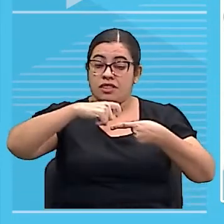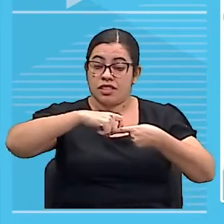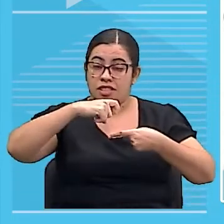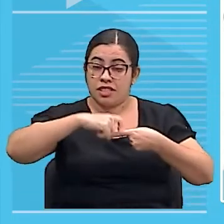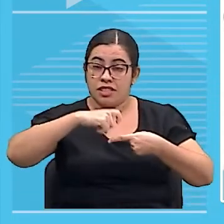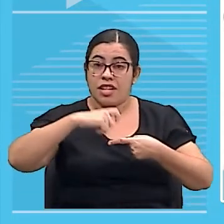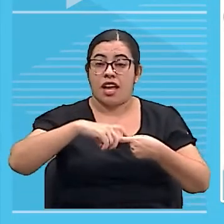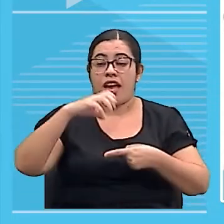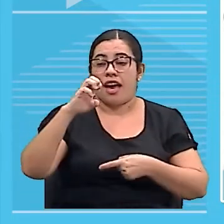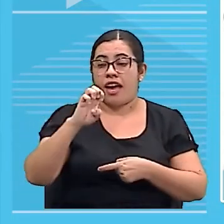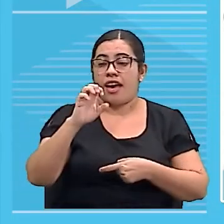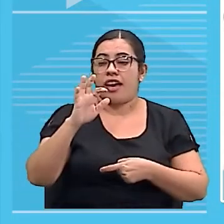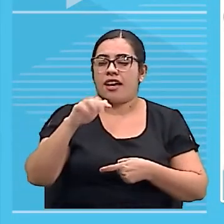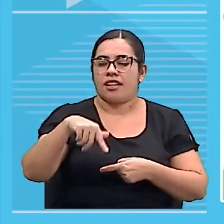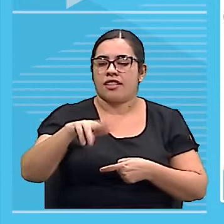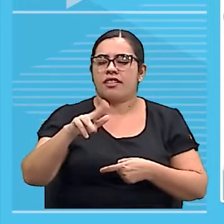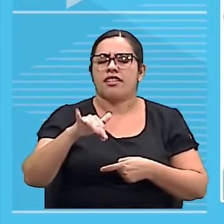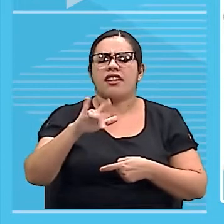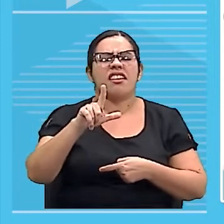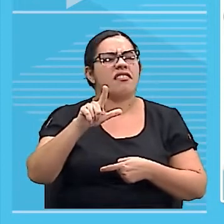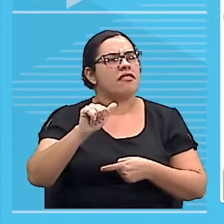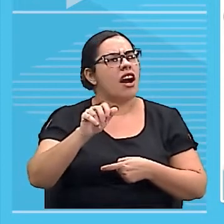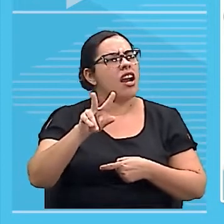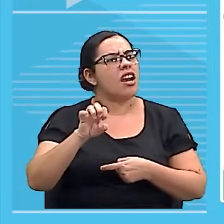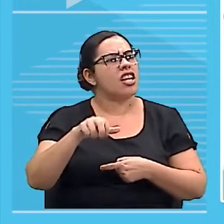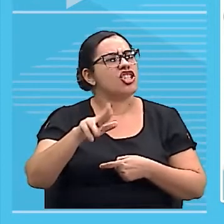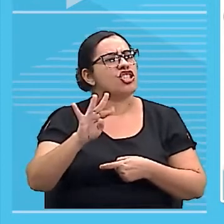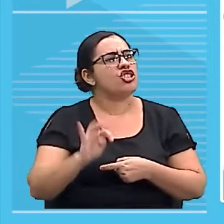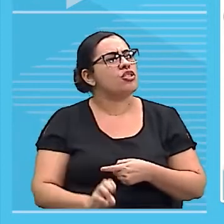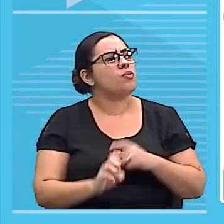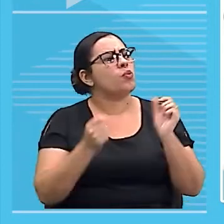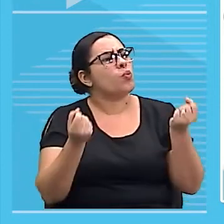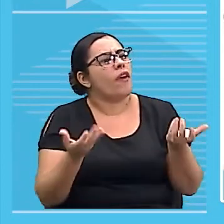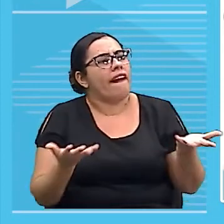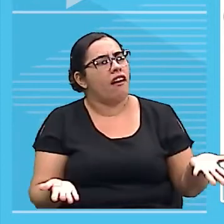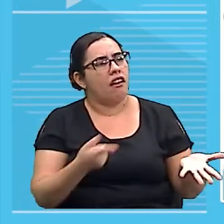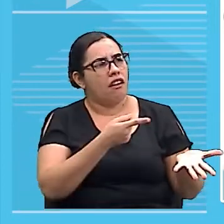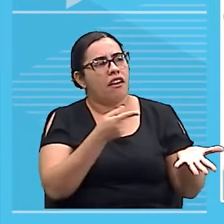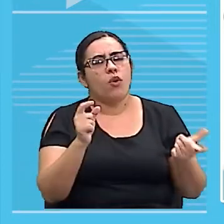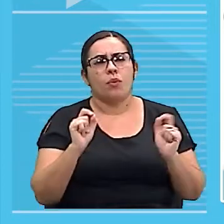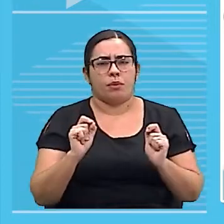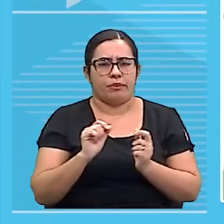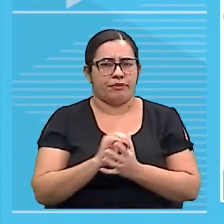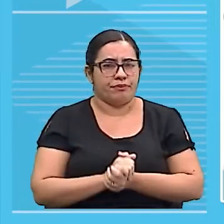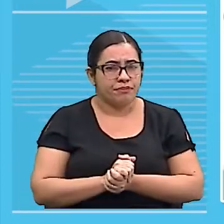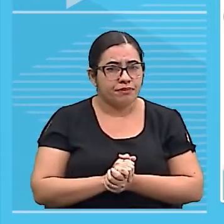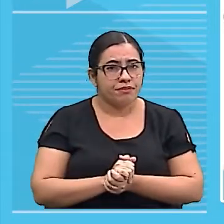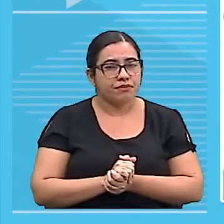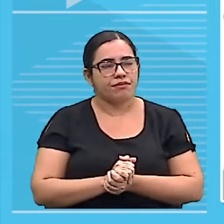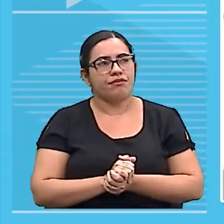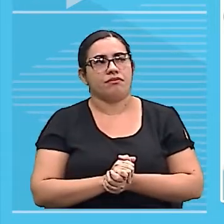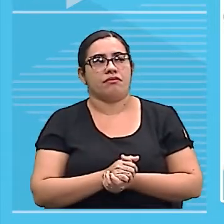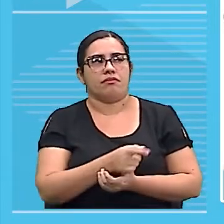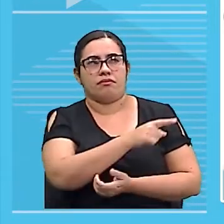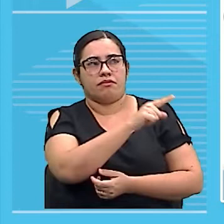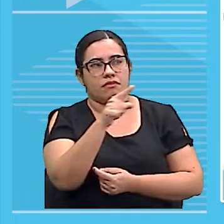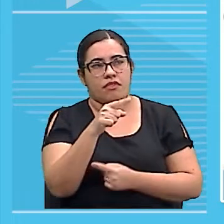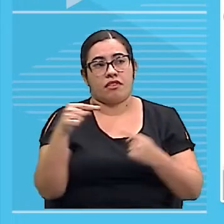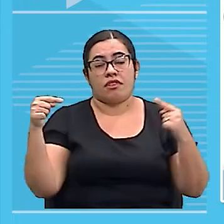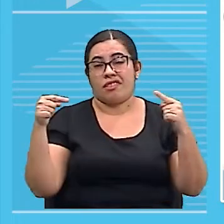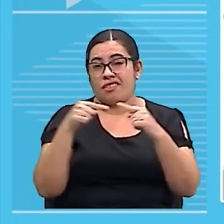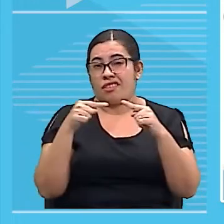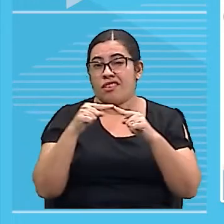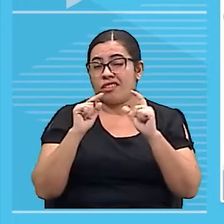equivalente o que que a gente faz a resistência equivalente